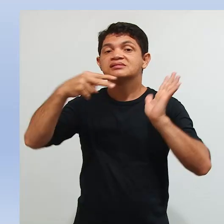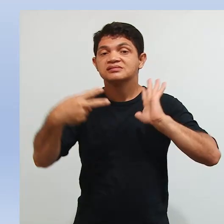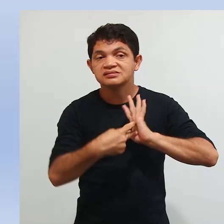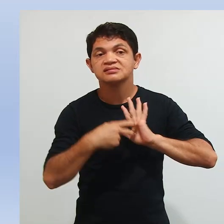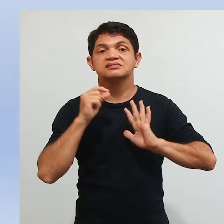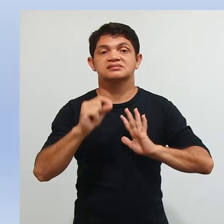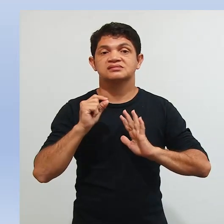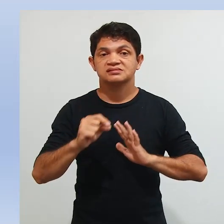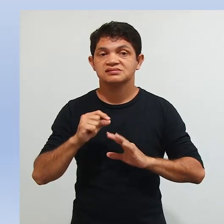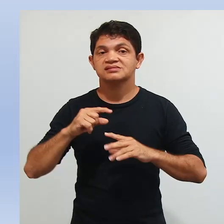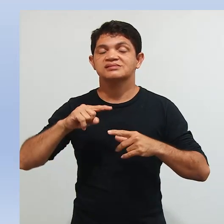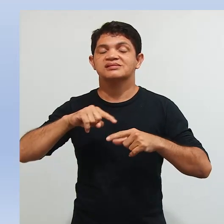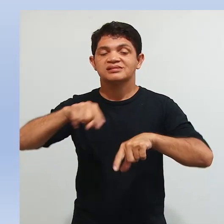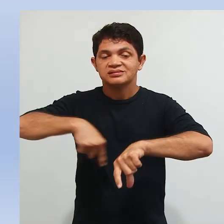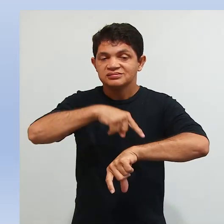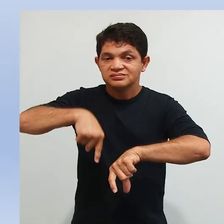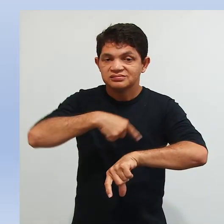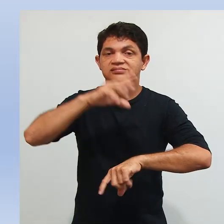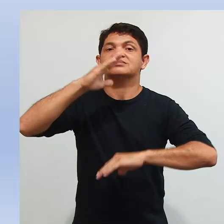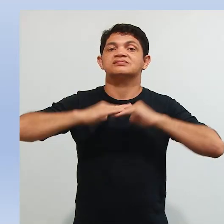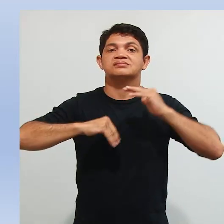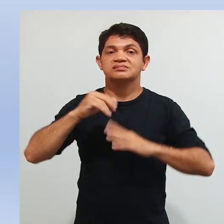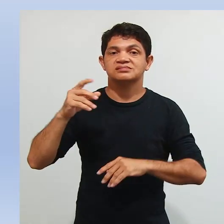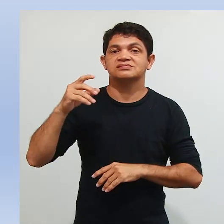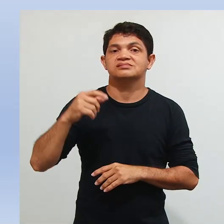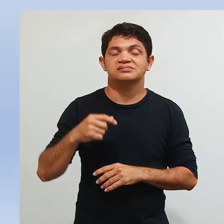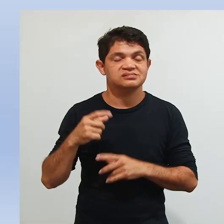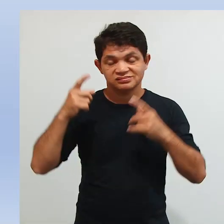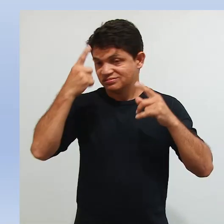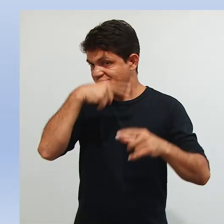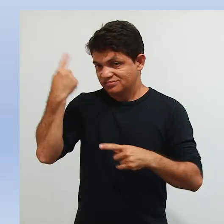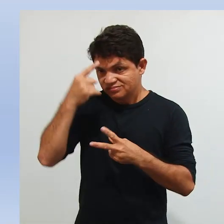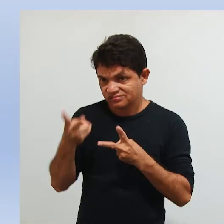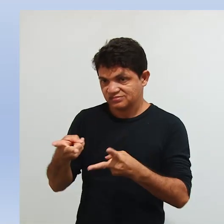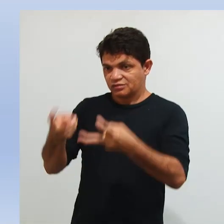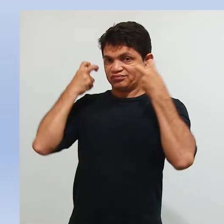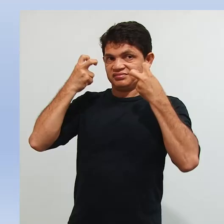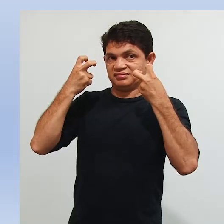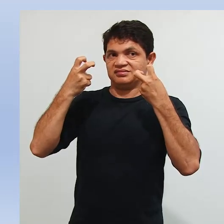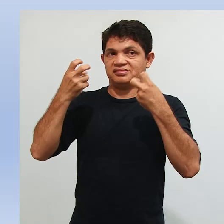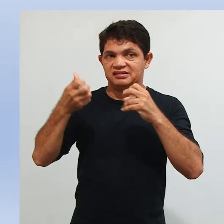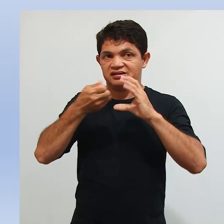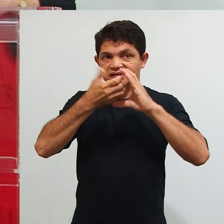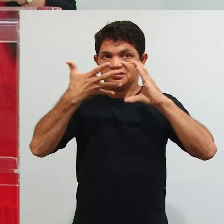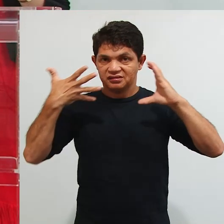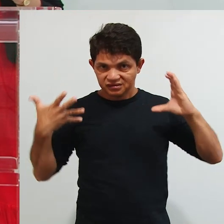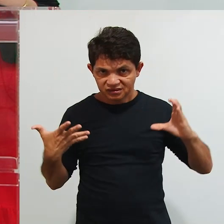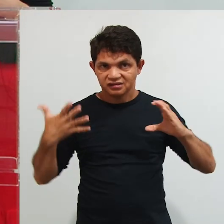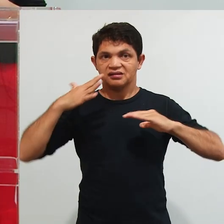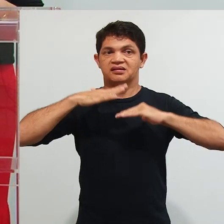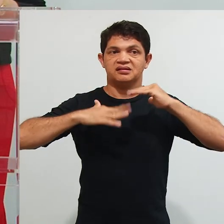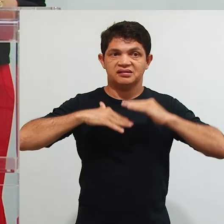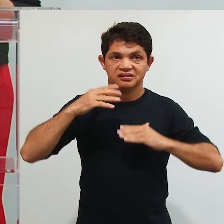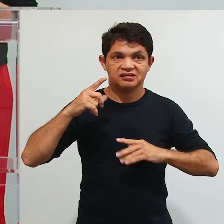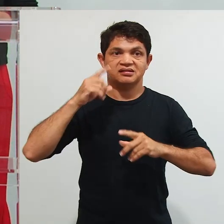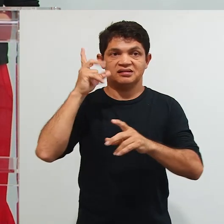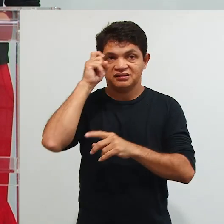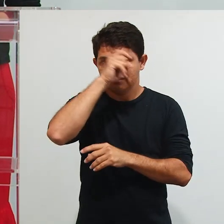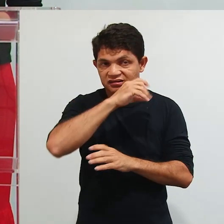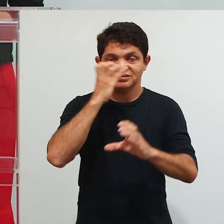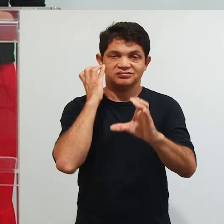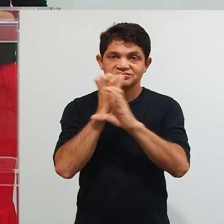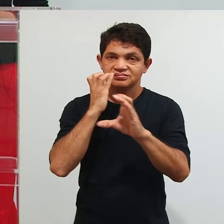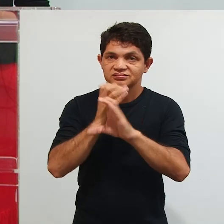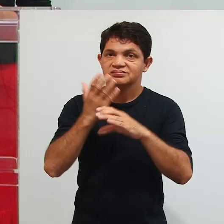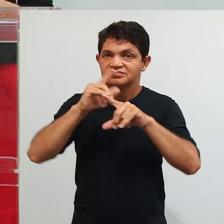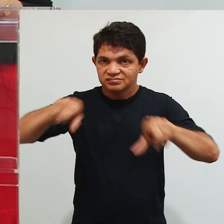né, e a duração e as características, né, dessa dificuldade que está sendo apresentada em